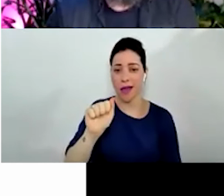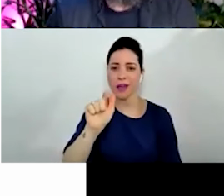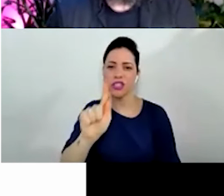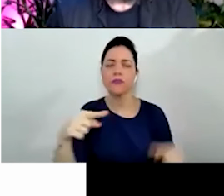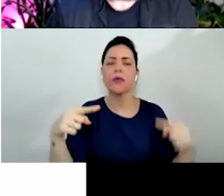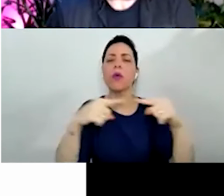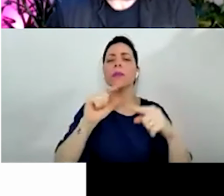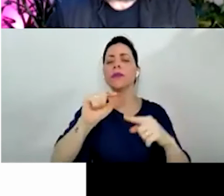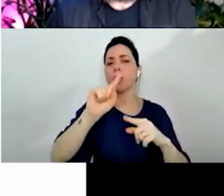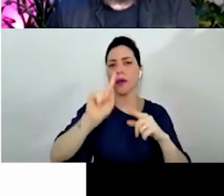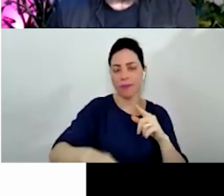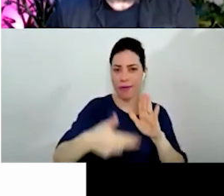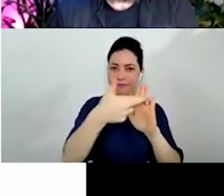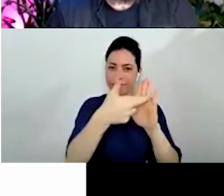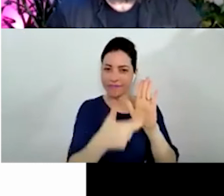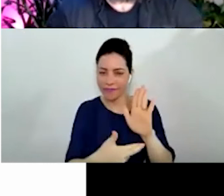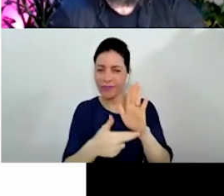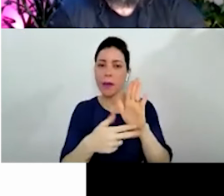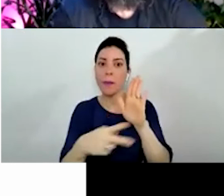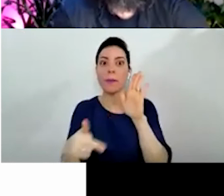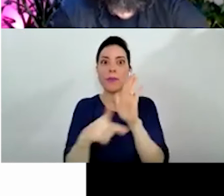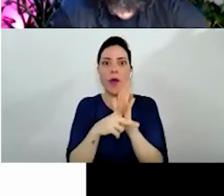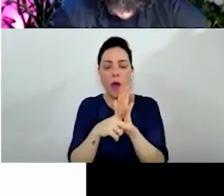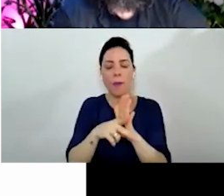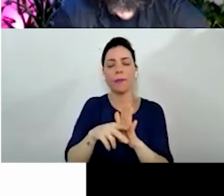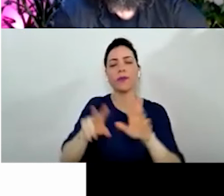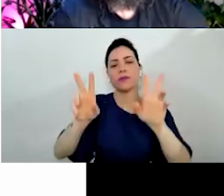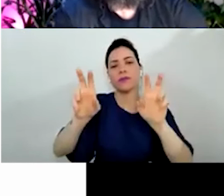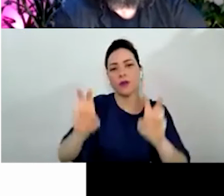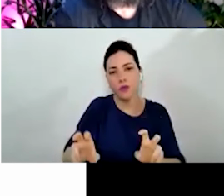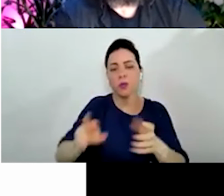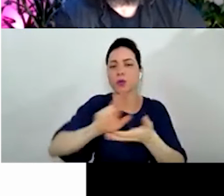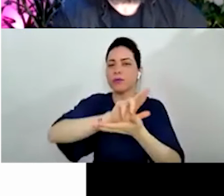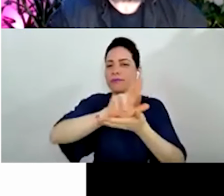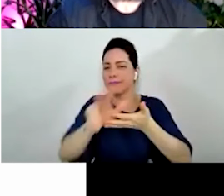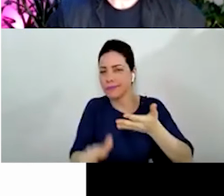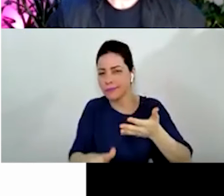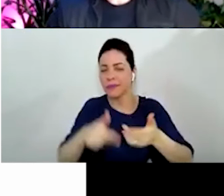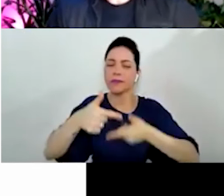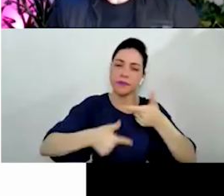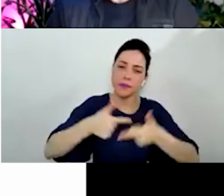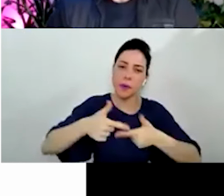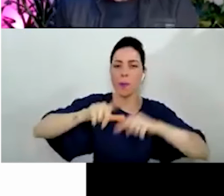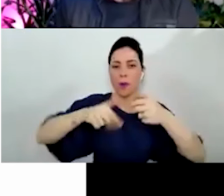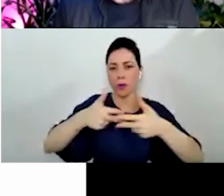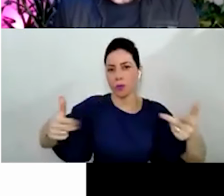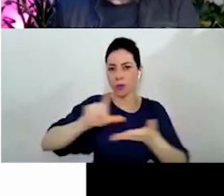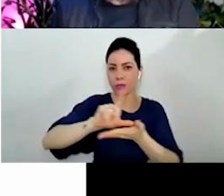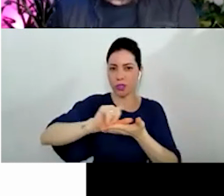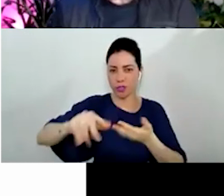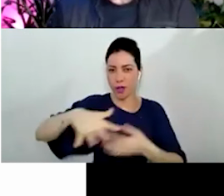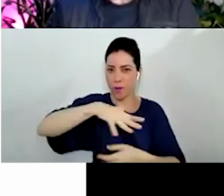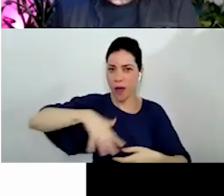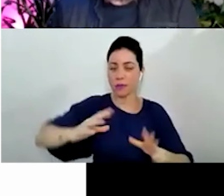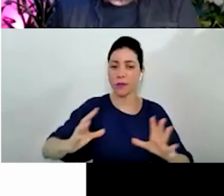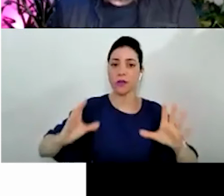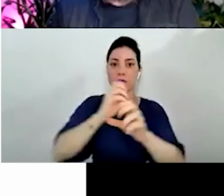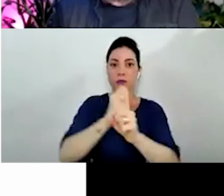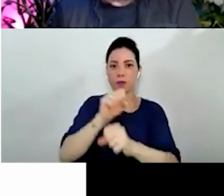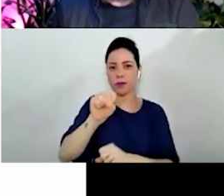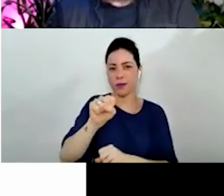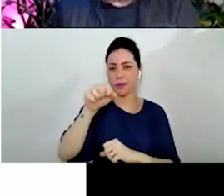gestão as diretrizes de acessibilidade para conteúdo Air para conteúdos e serviços produtos digitais existem 78